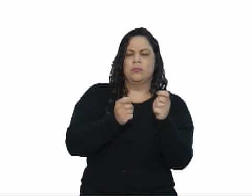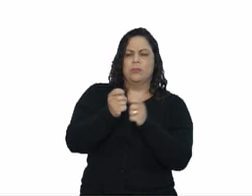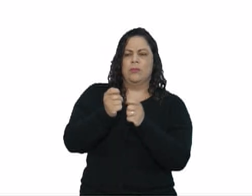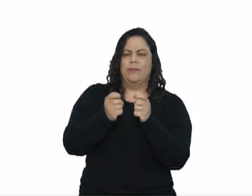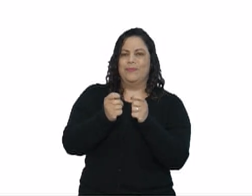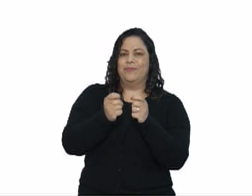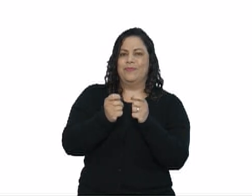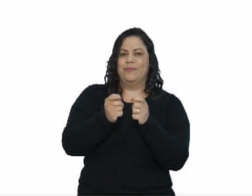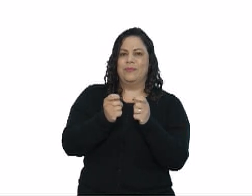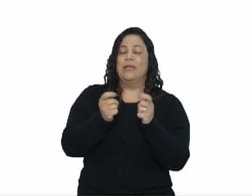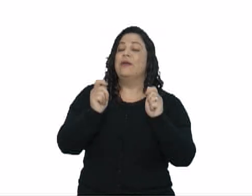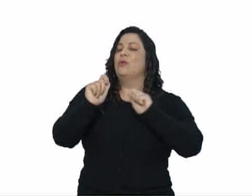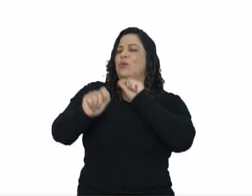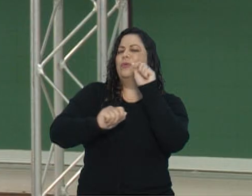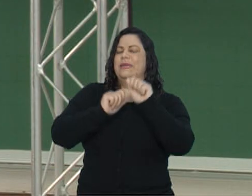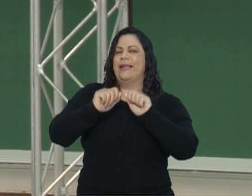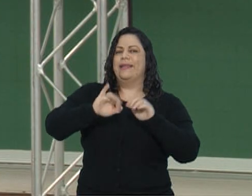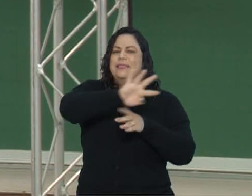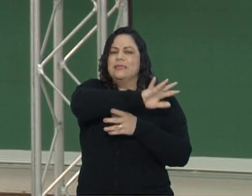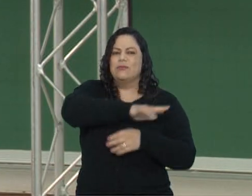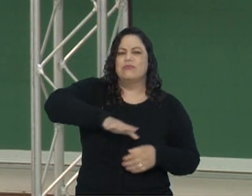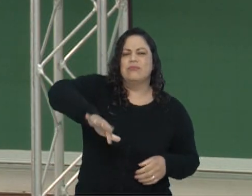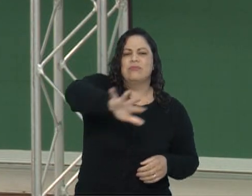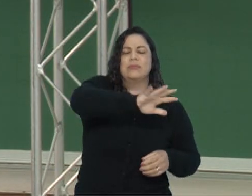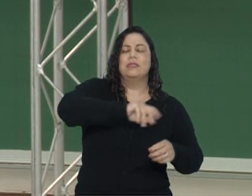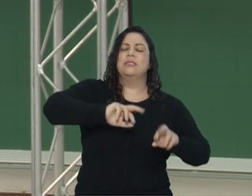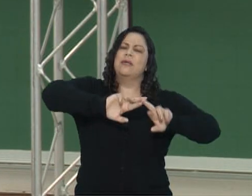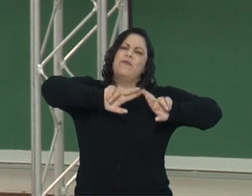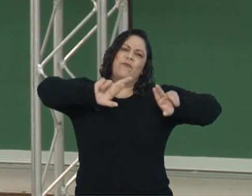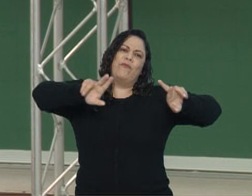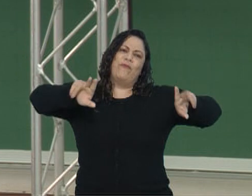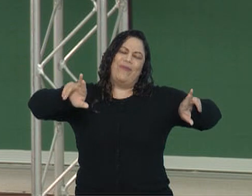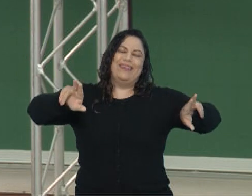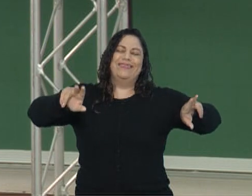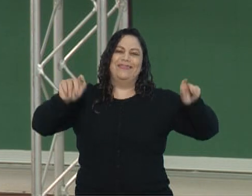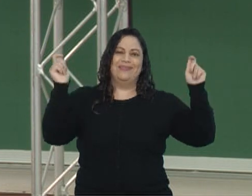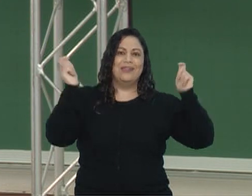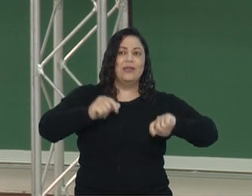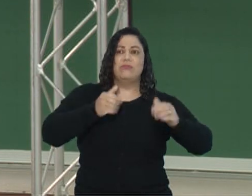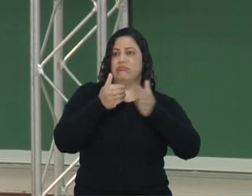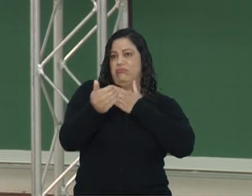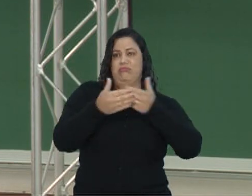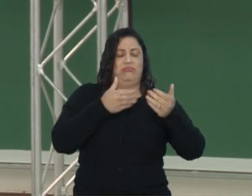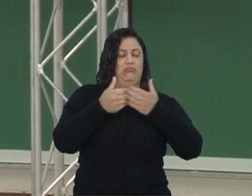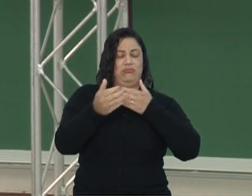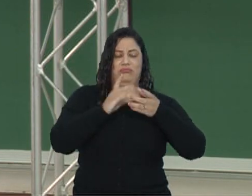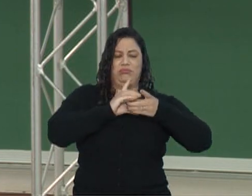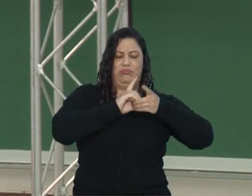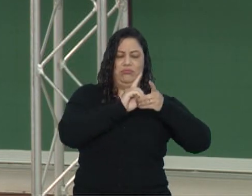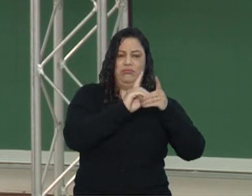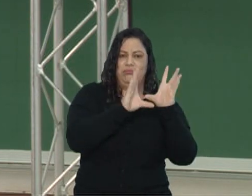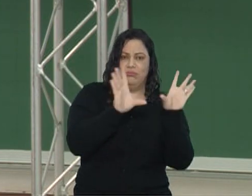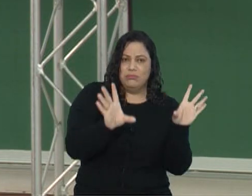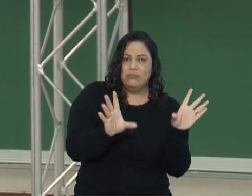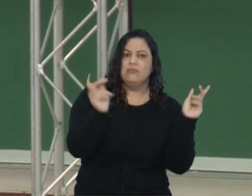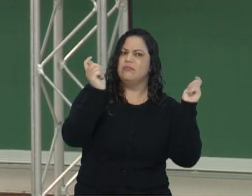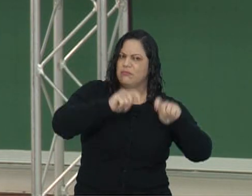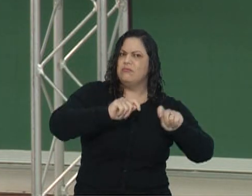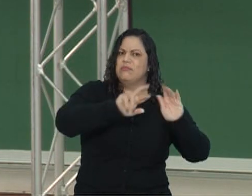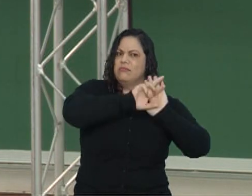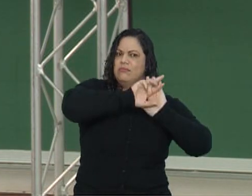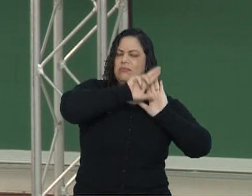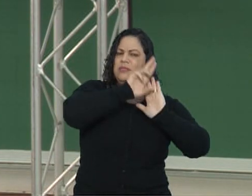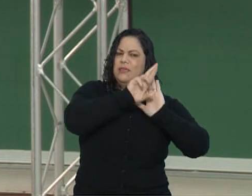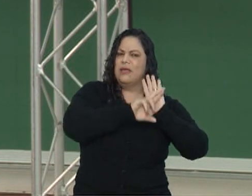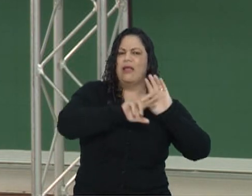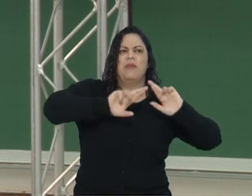totalitários. Os controles pluralistas são controles plurais, né? Que qualquer regime democrático você tem diversas